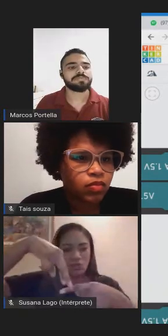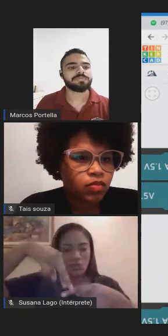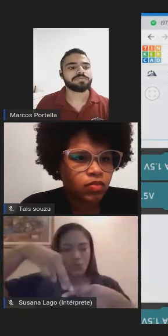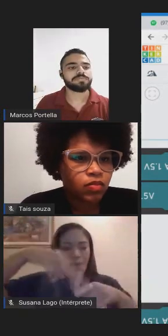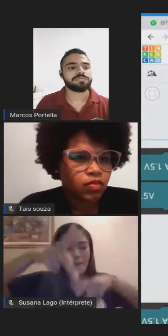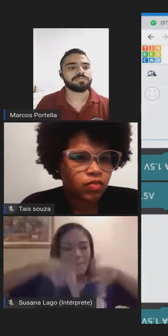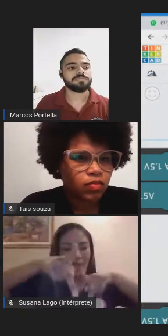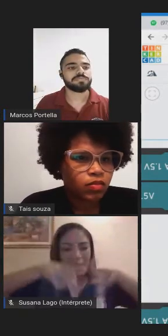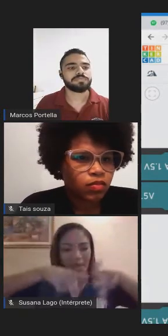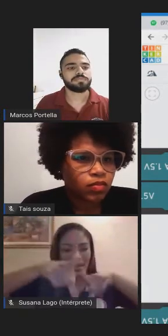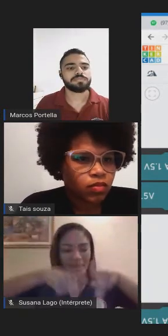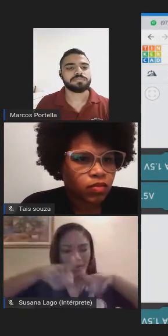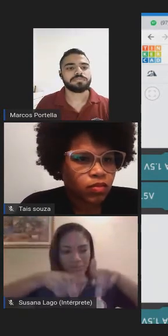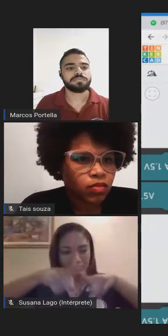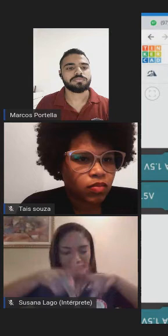ligar.